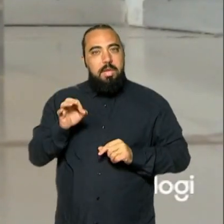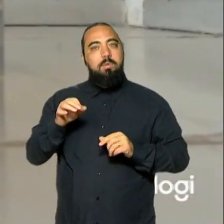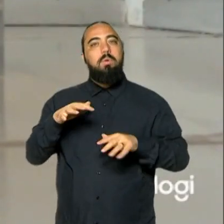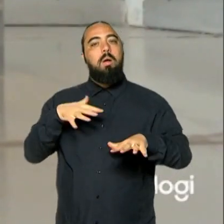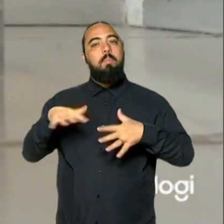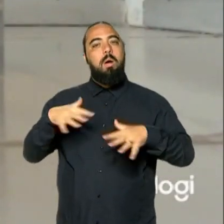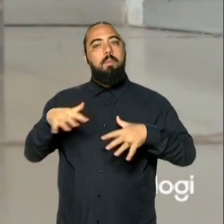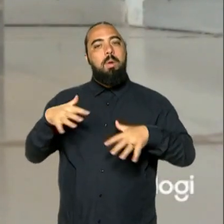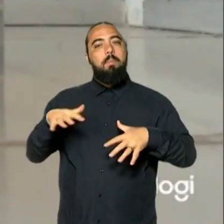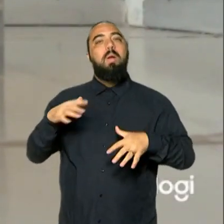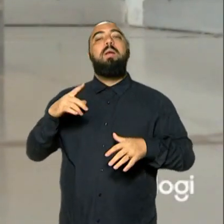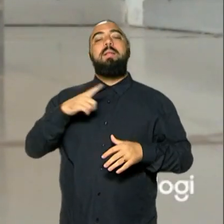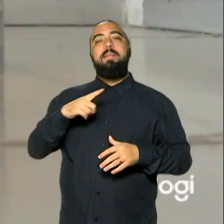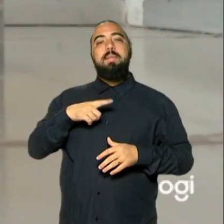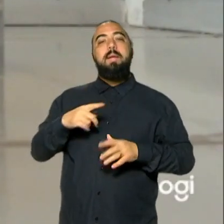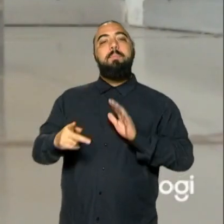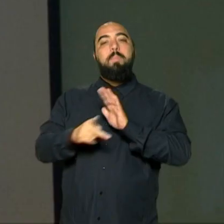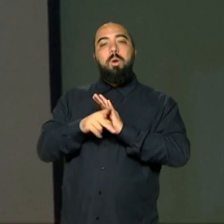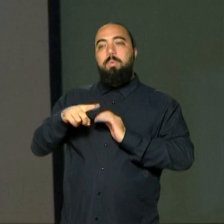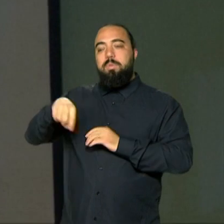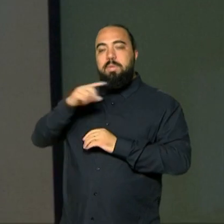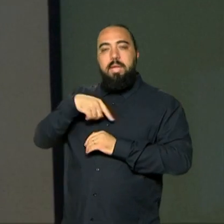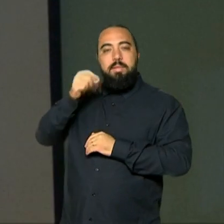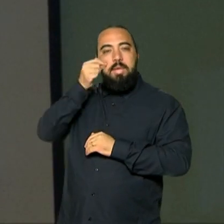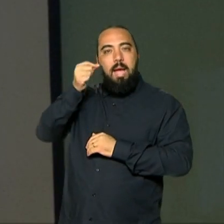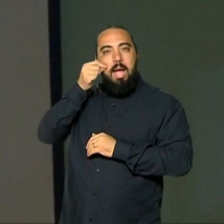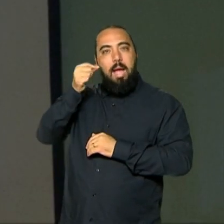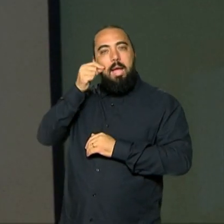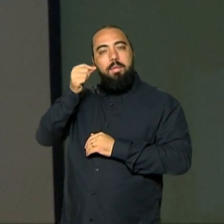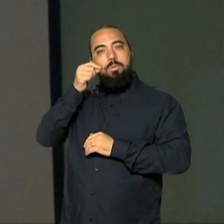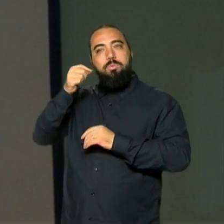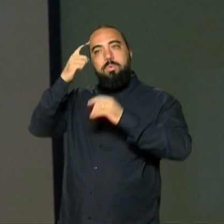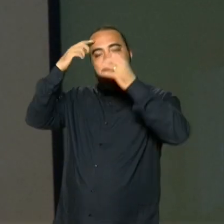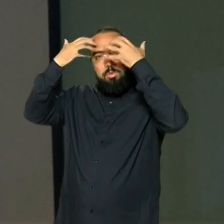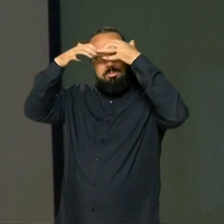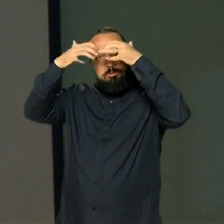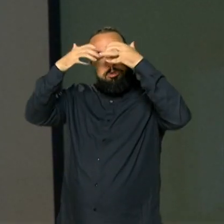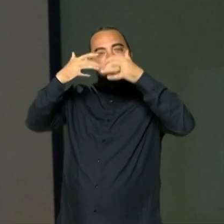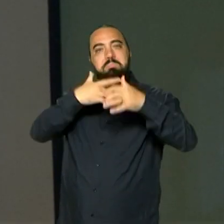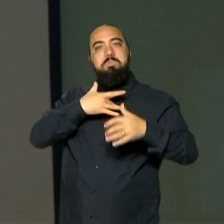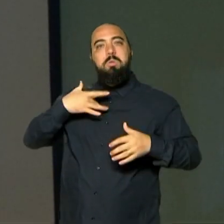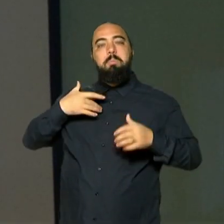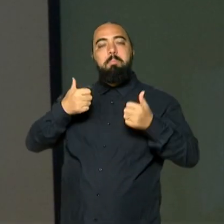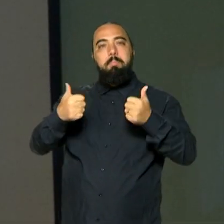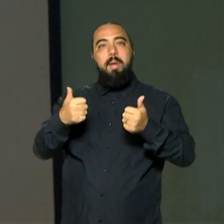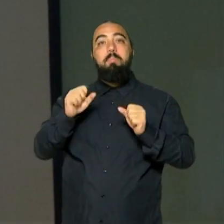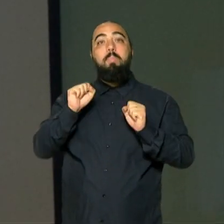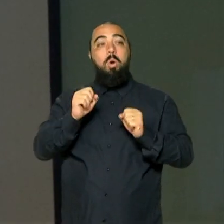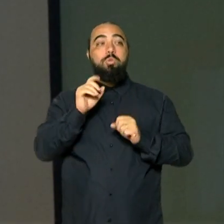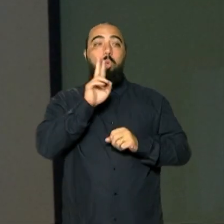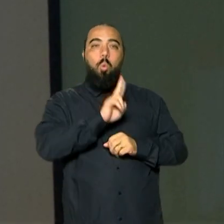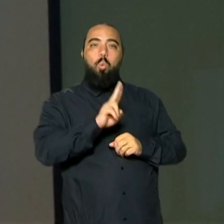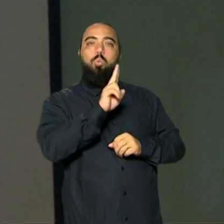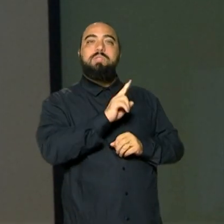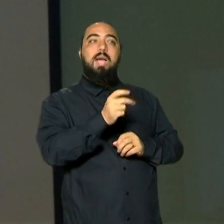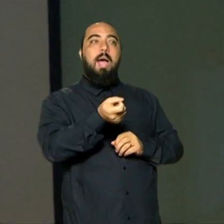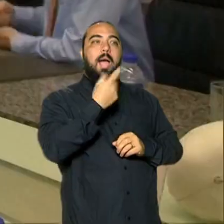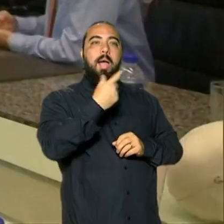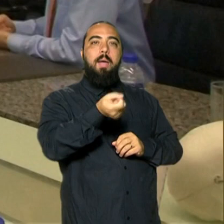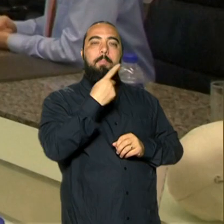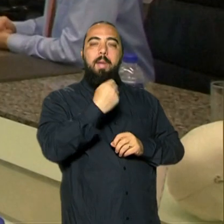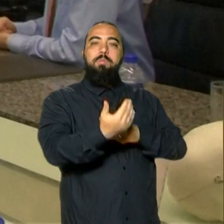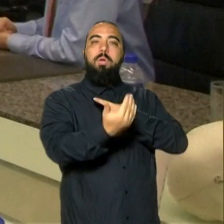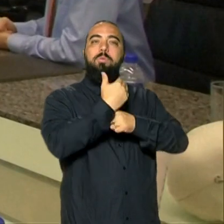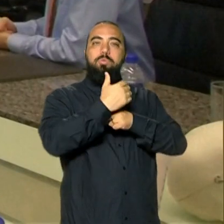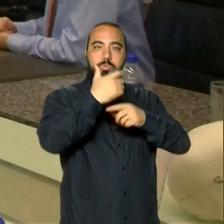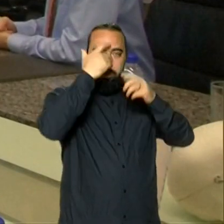de neurônios em camundongos e poderá ser usado em medicamentos contra a doença que afeta o sistema